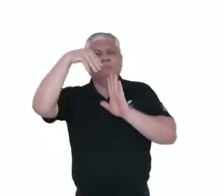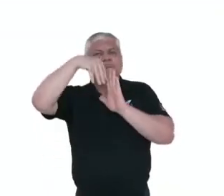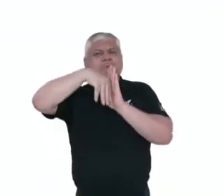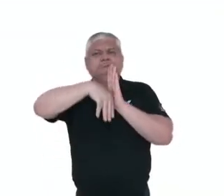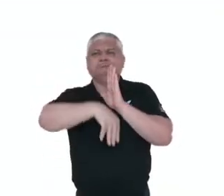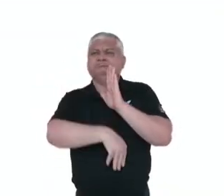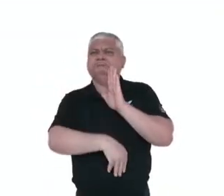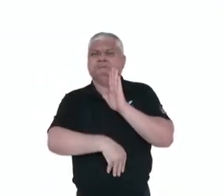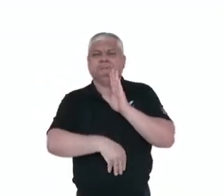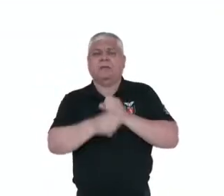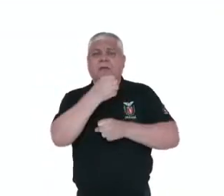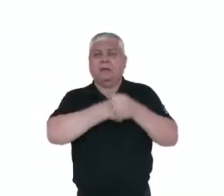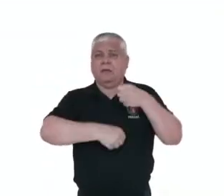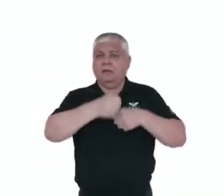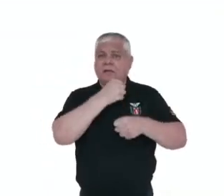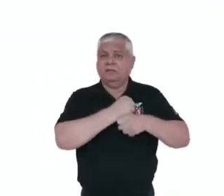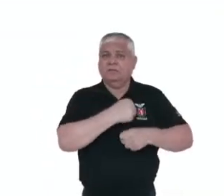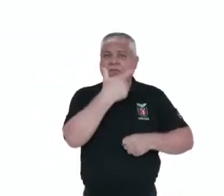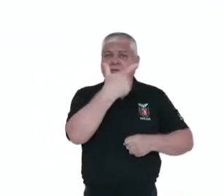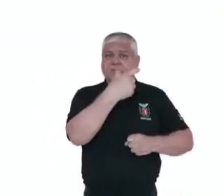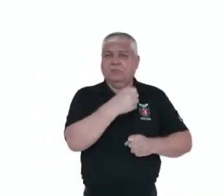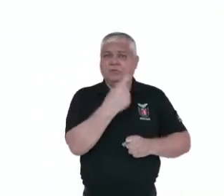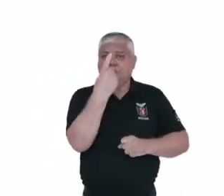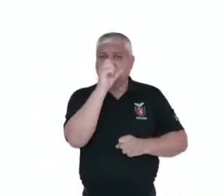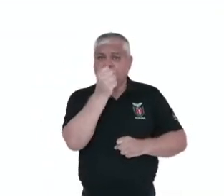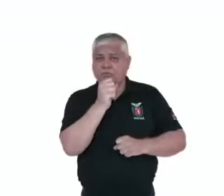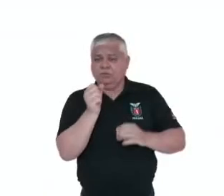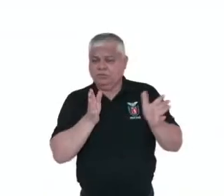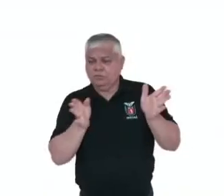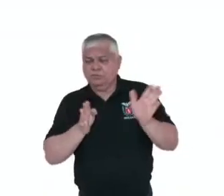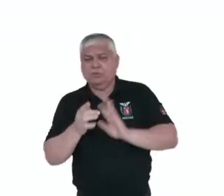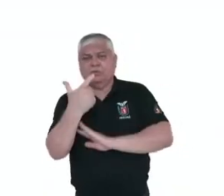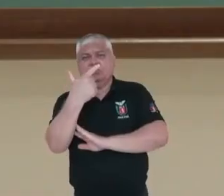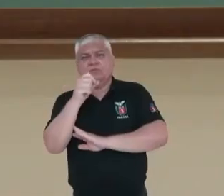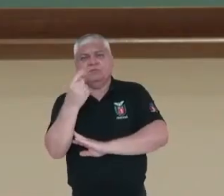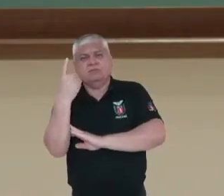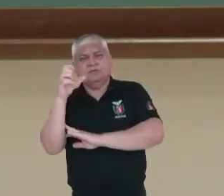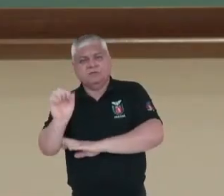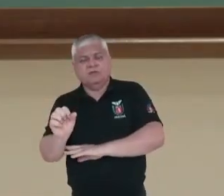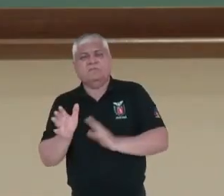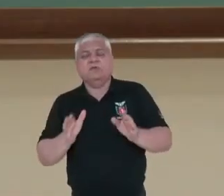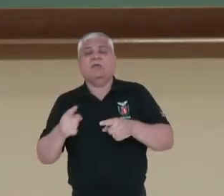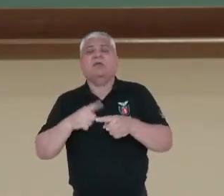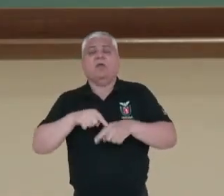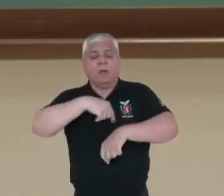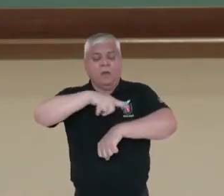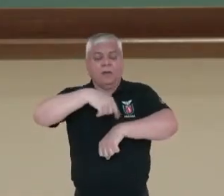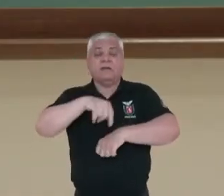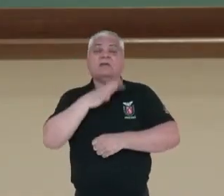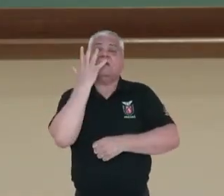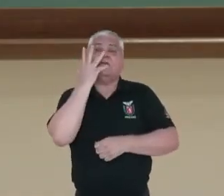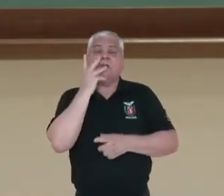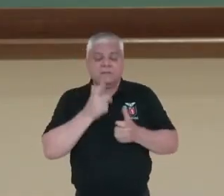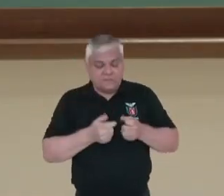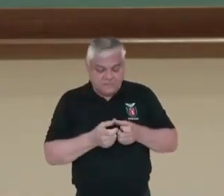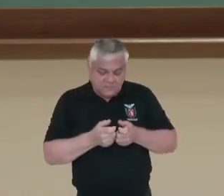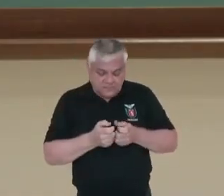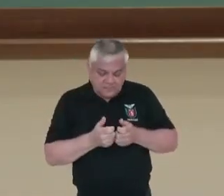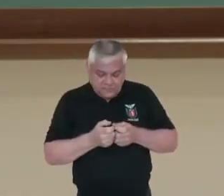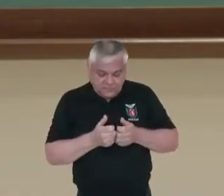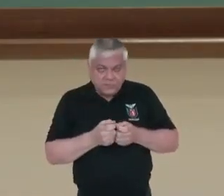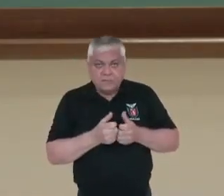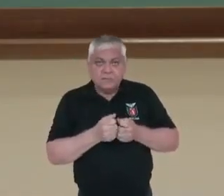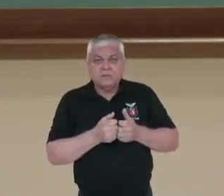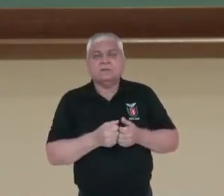2018/2019 a causa daquela postar mencionado ao tempo em que as crianças passam no celular é uma criança os meninos da força